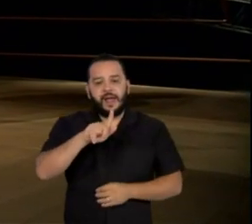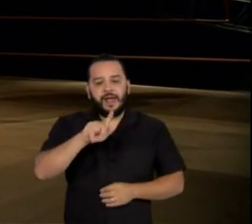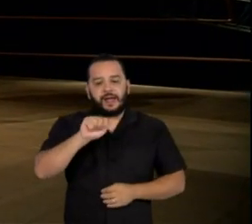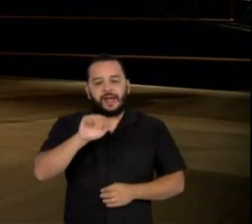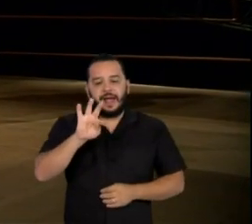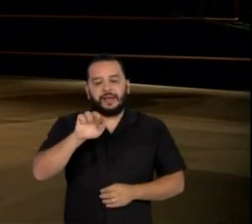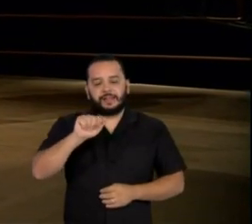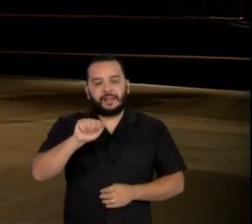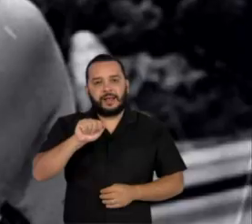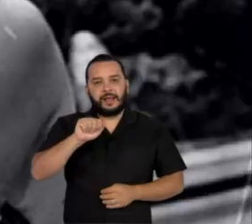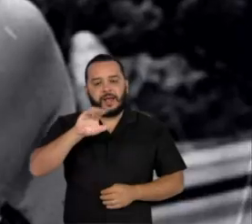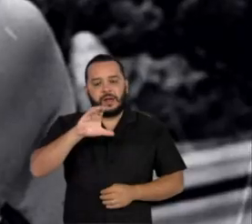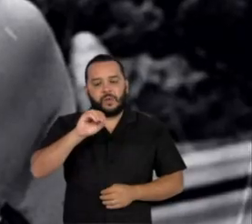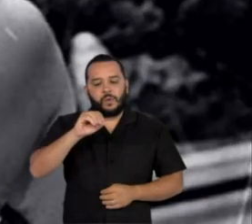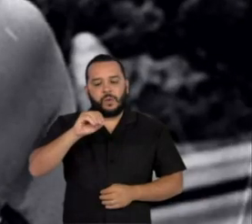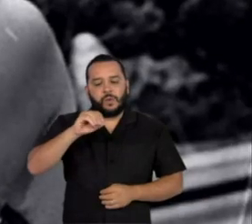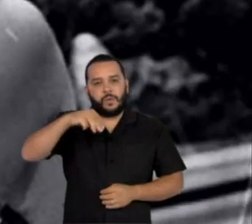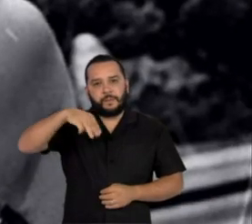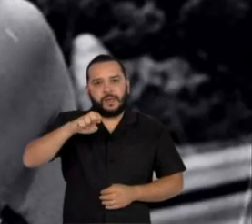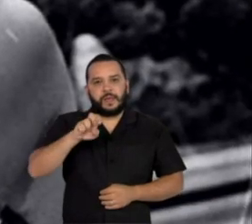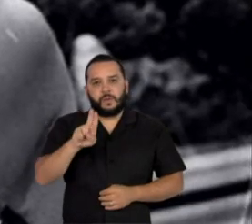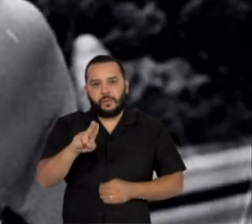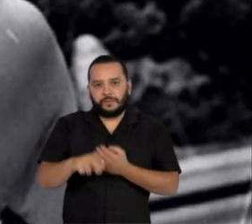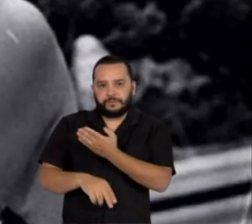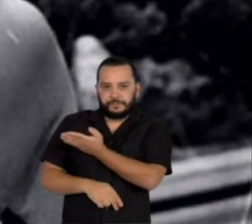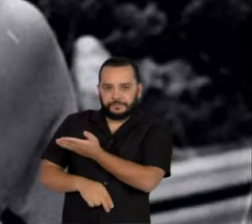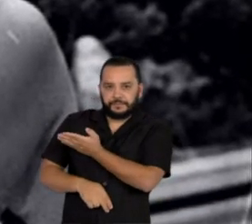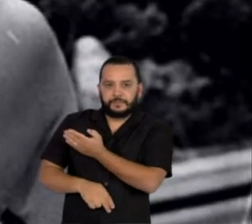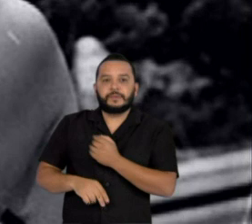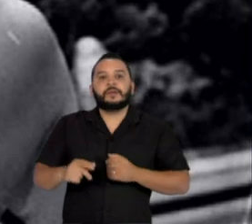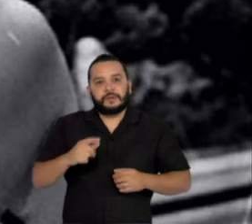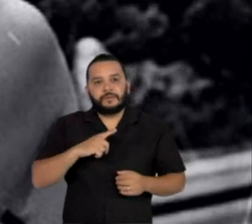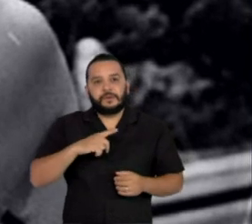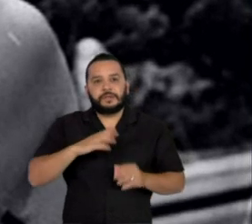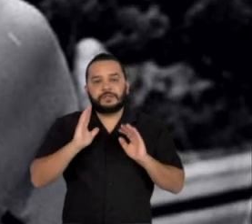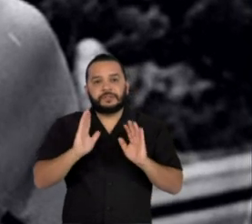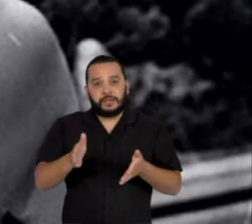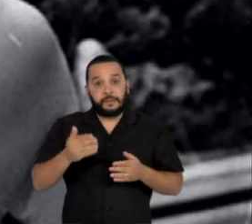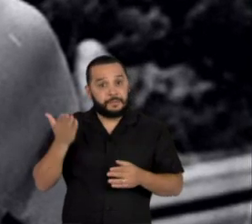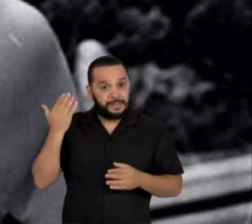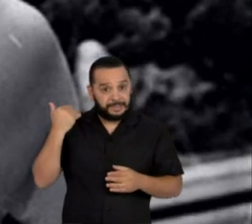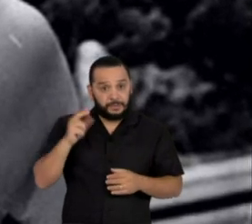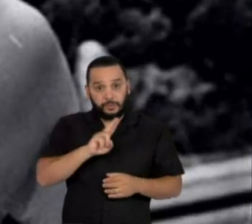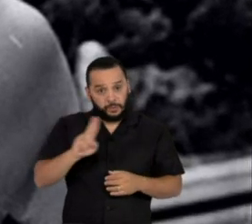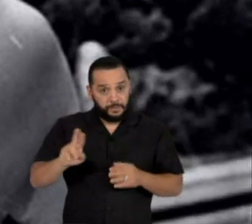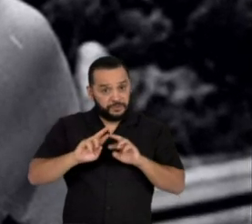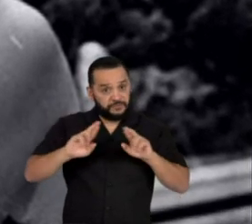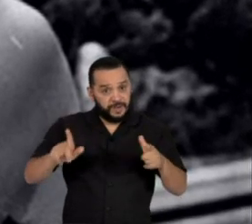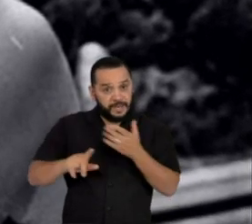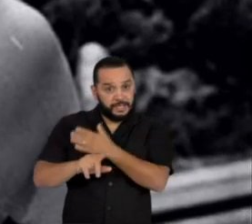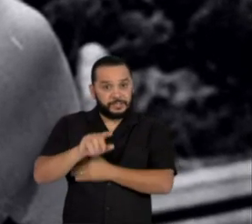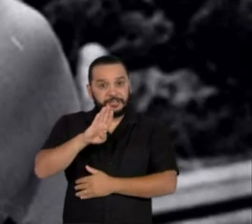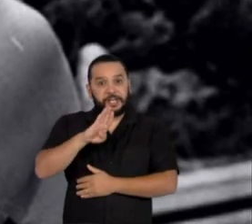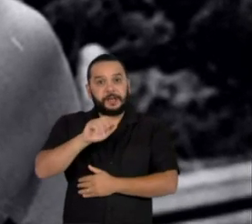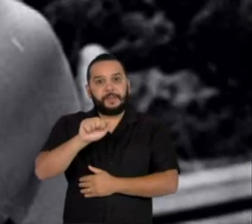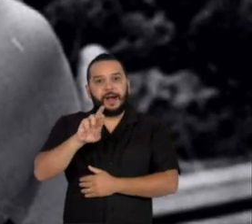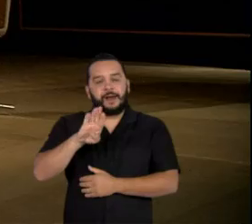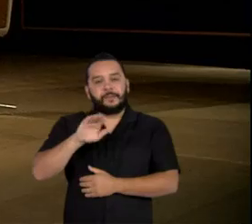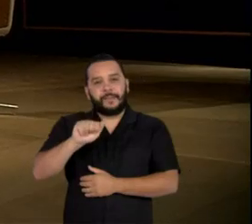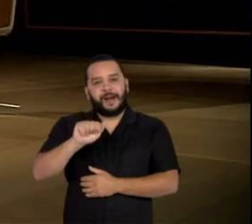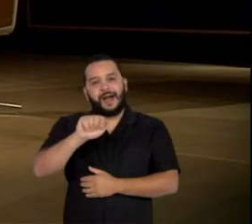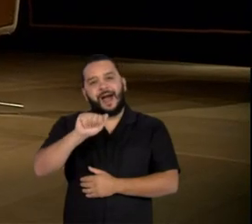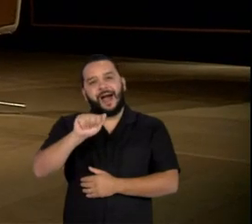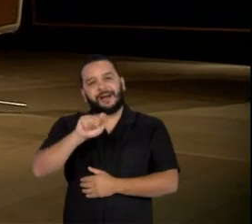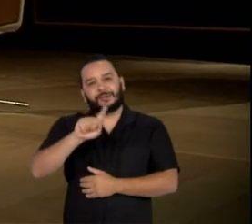a Vivinha, a Eva Vilma, né? Chamava-se o Barba Azul. Então, na Tupi. Então,